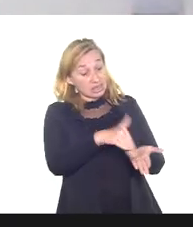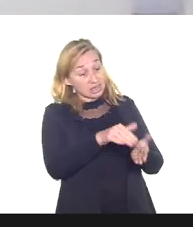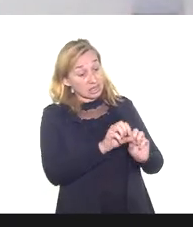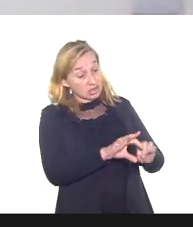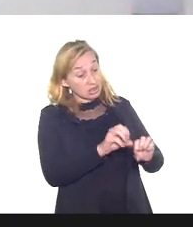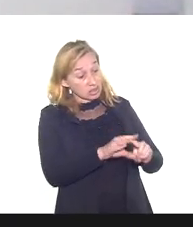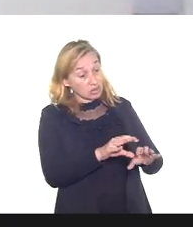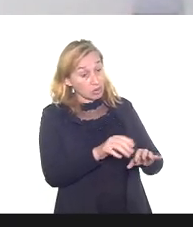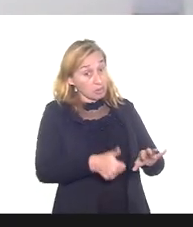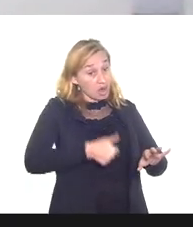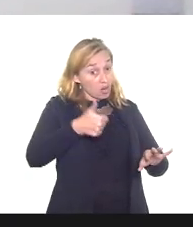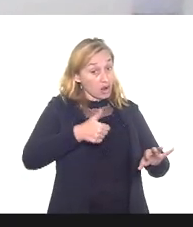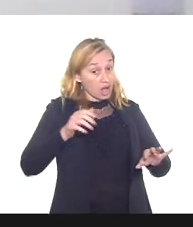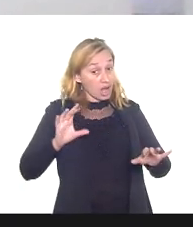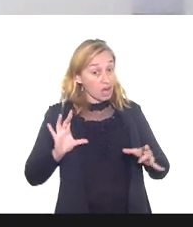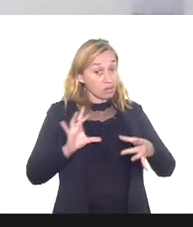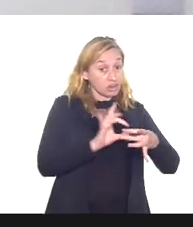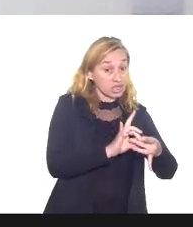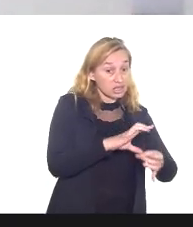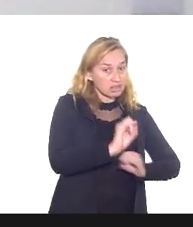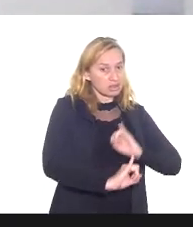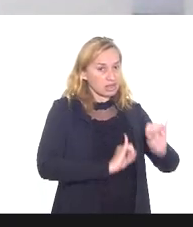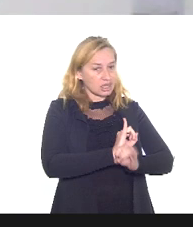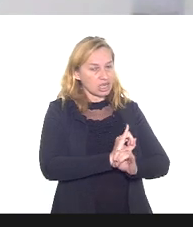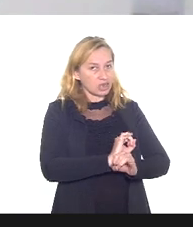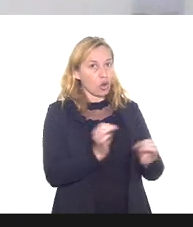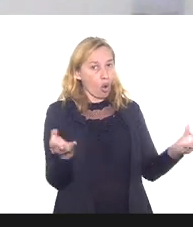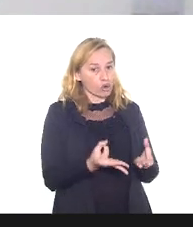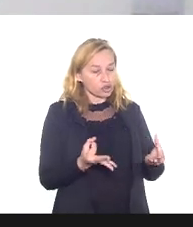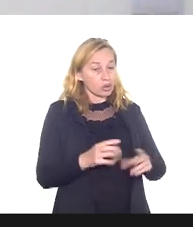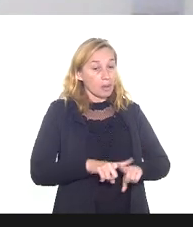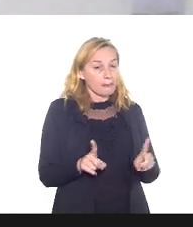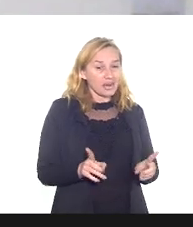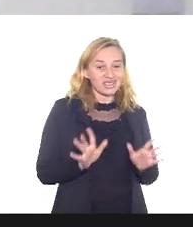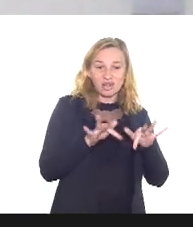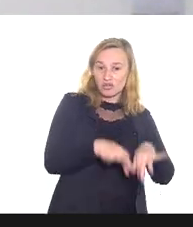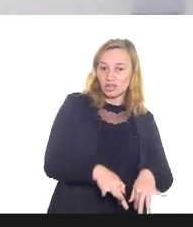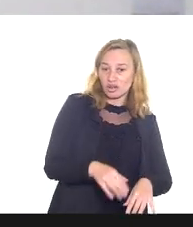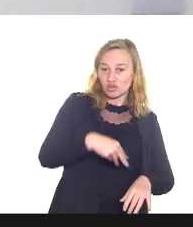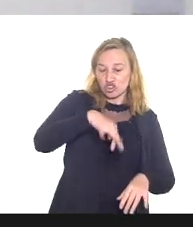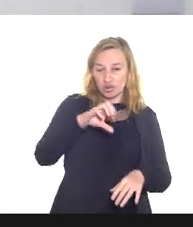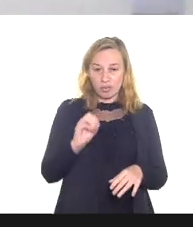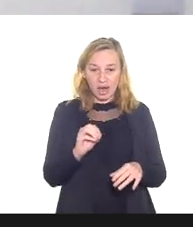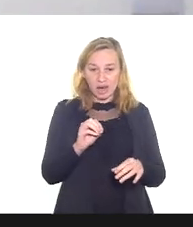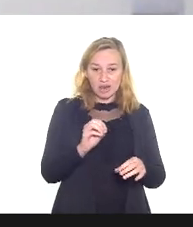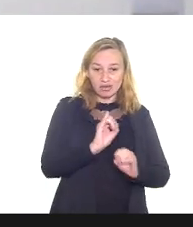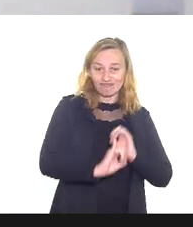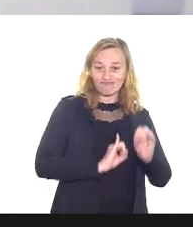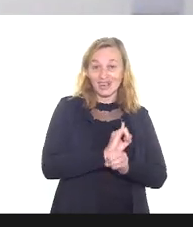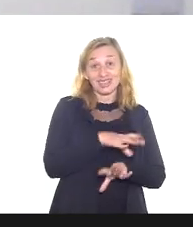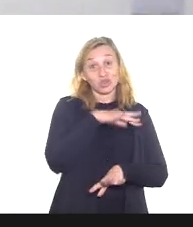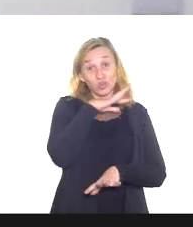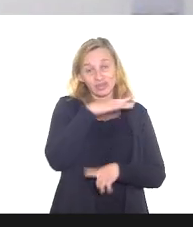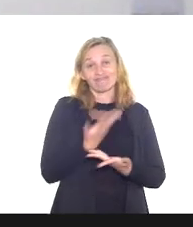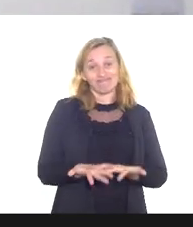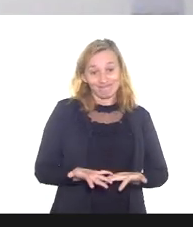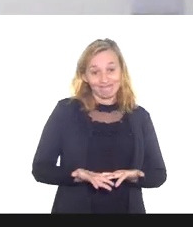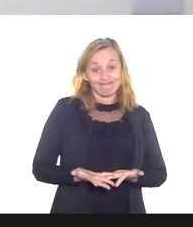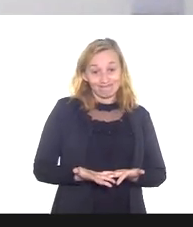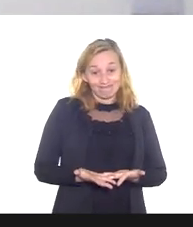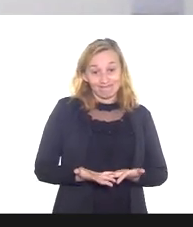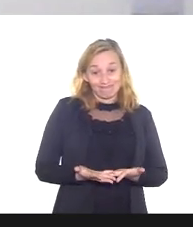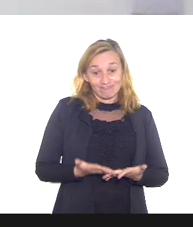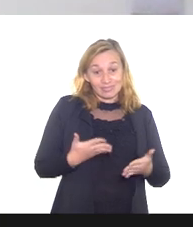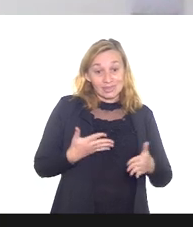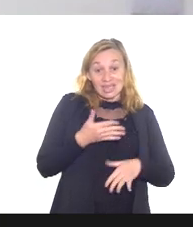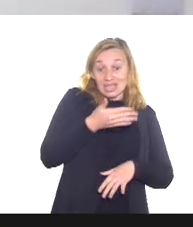conexão dos estudantes através dos links patrocinados. Ótimo. Mas até o final de maio, a conexão dos estudantes